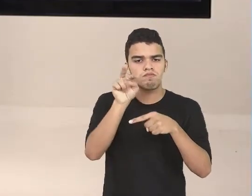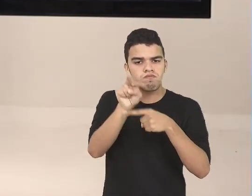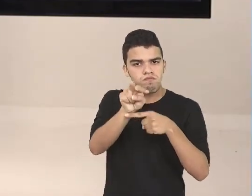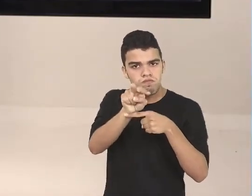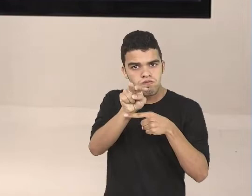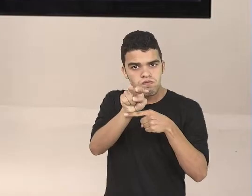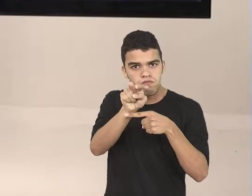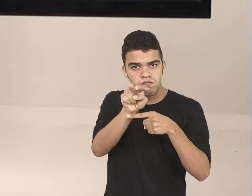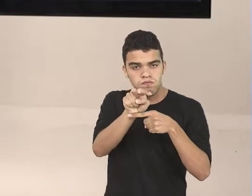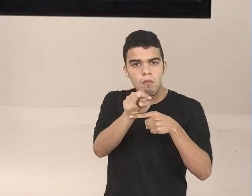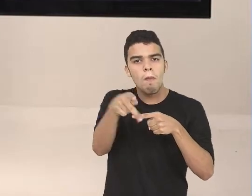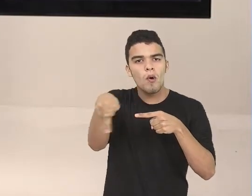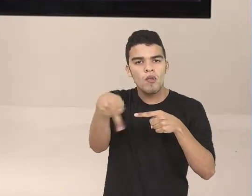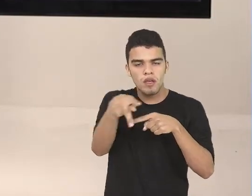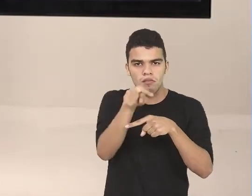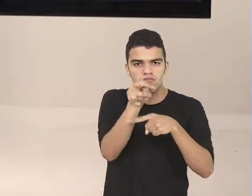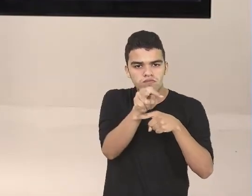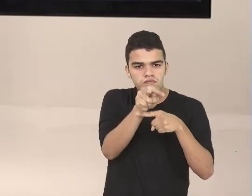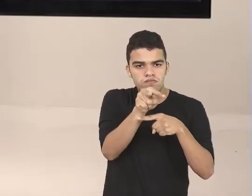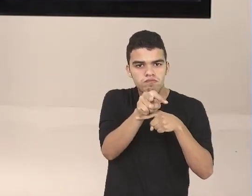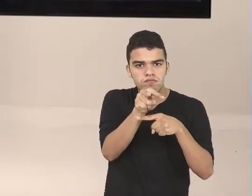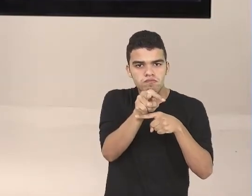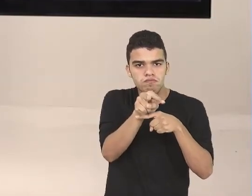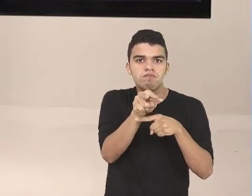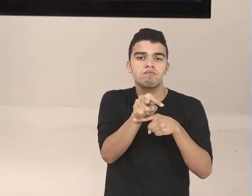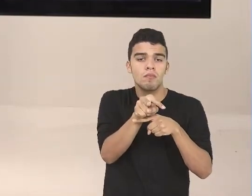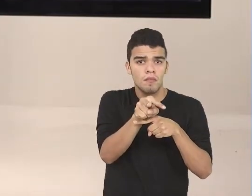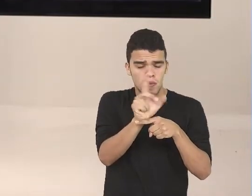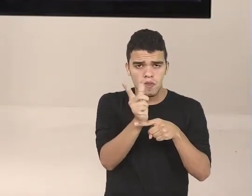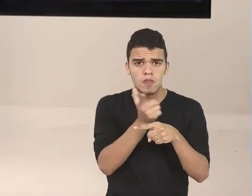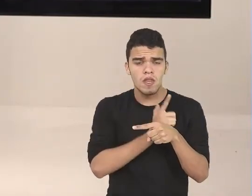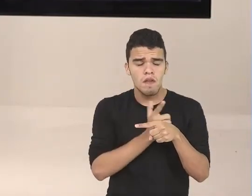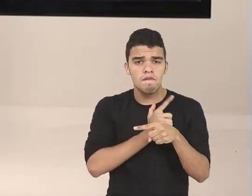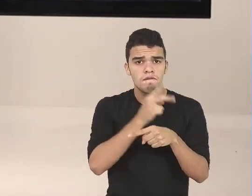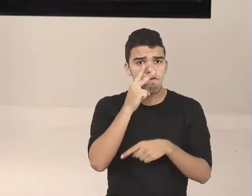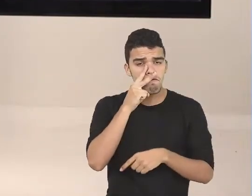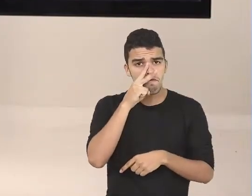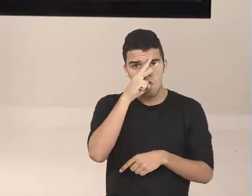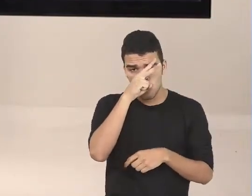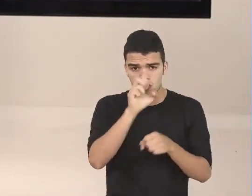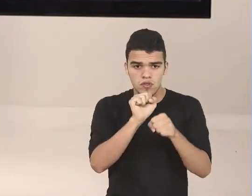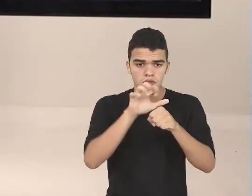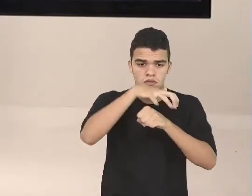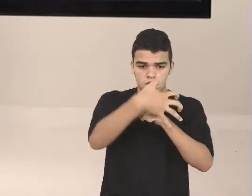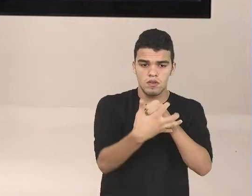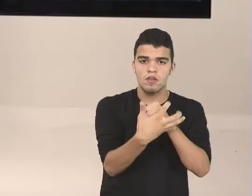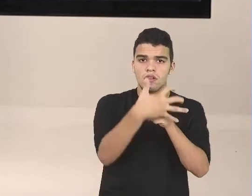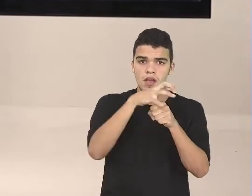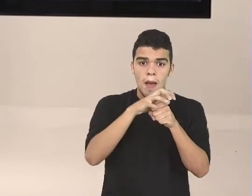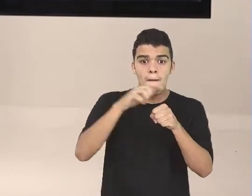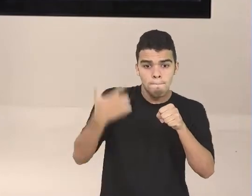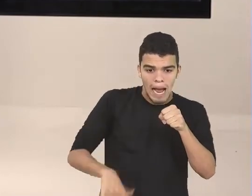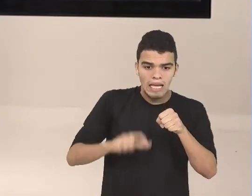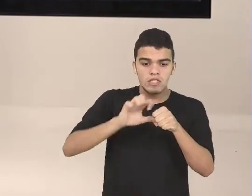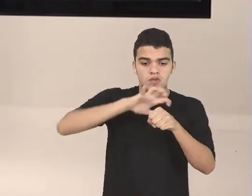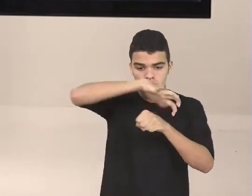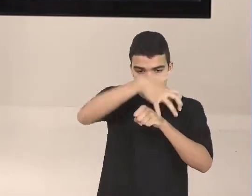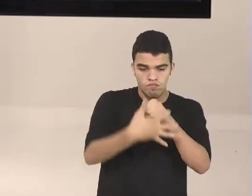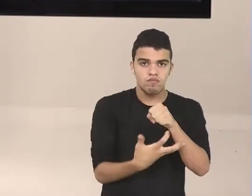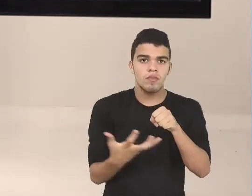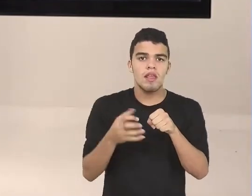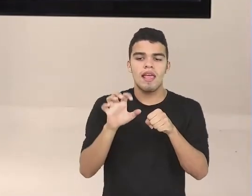têm também uma outra capinha por fora, que a gente chama de envelope, que ele é formado basicamente